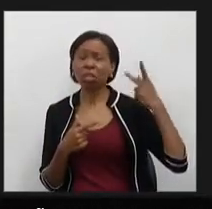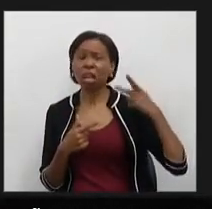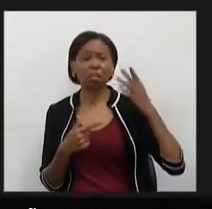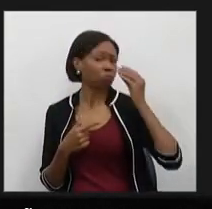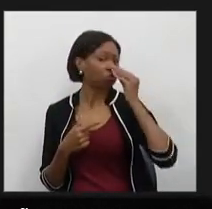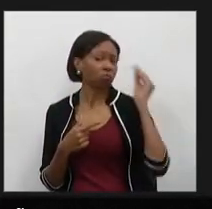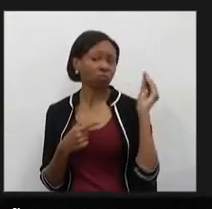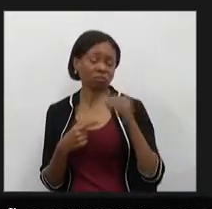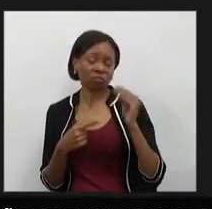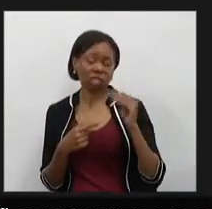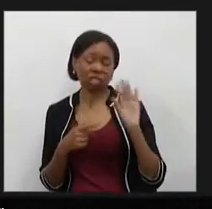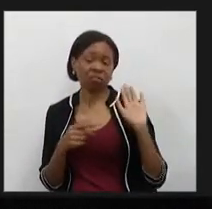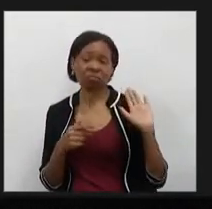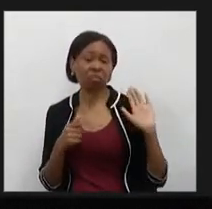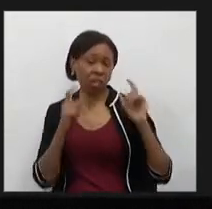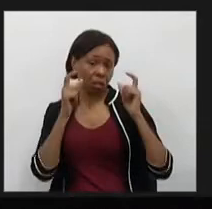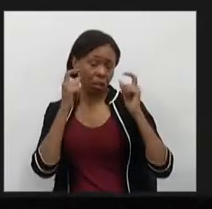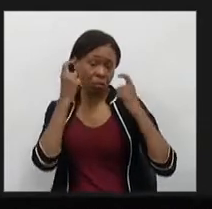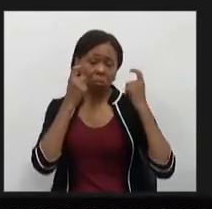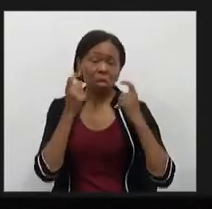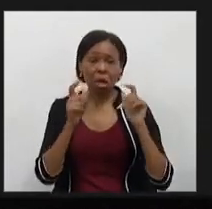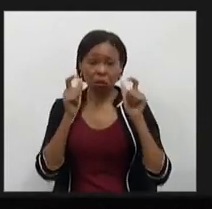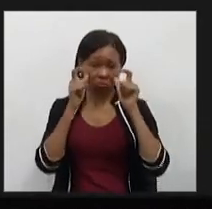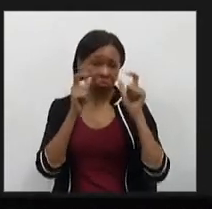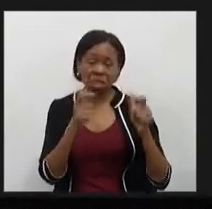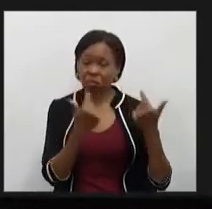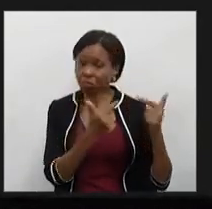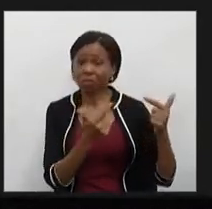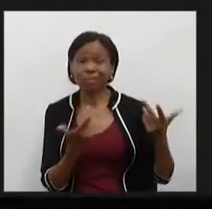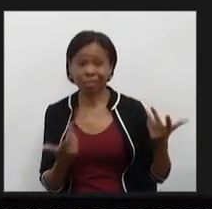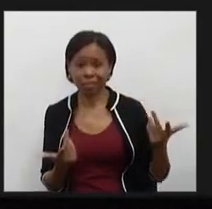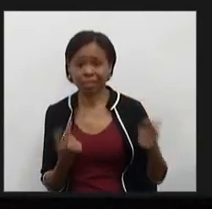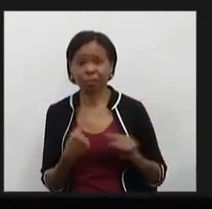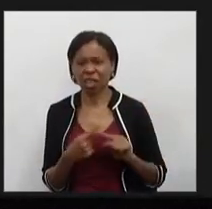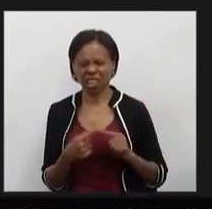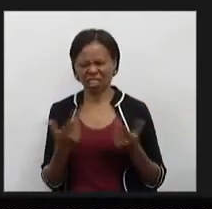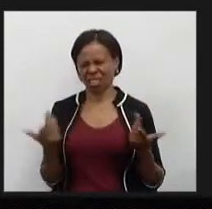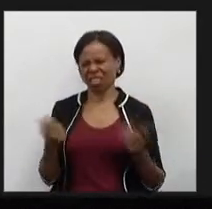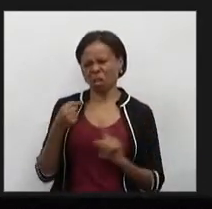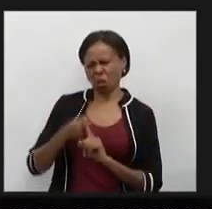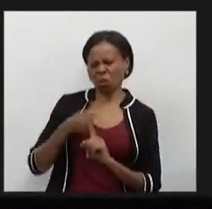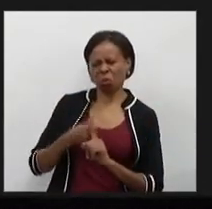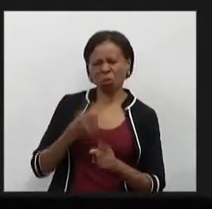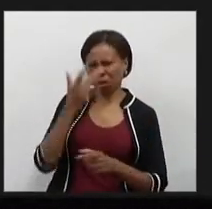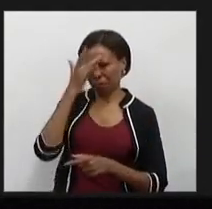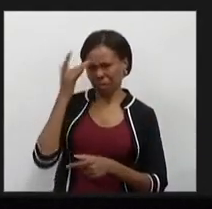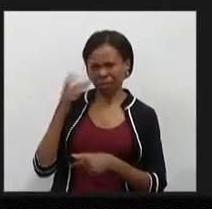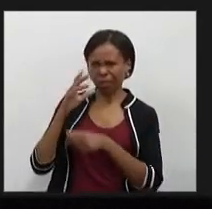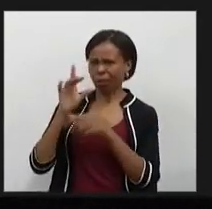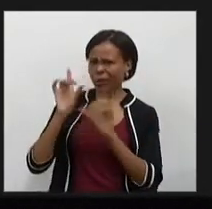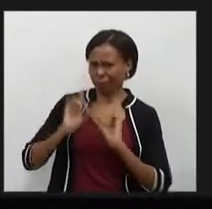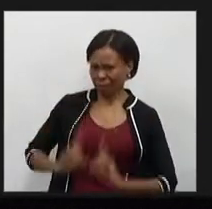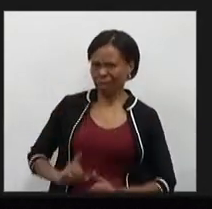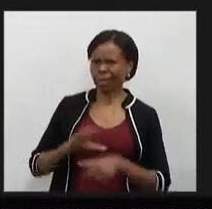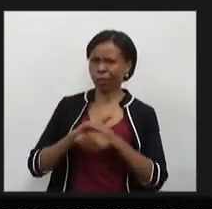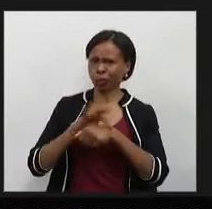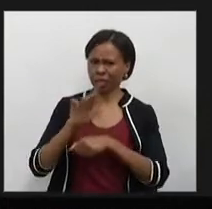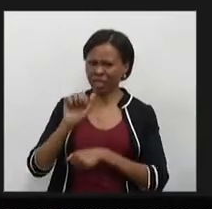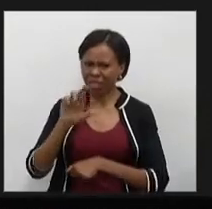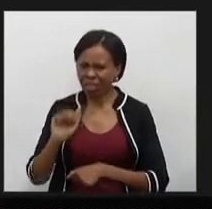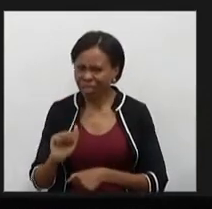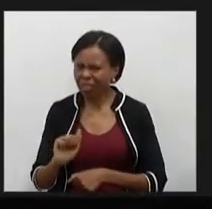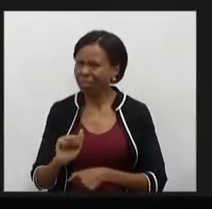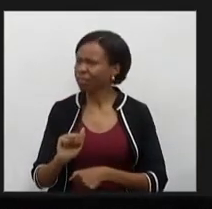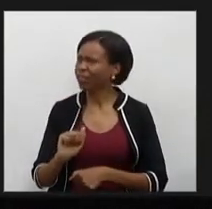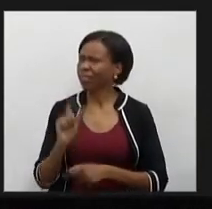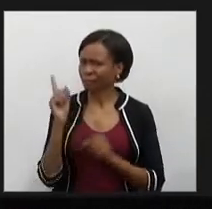porque lutar pelas as pessoas deficientes, pelos raros, é difícil. É difícil, mas eles